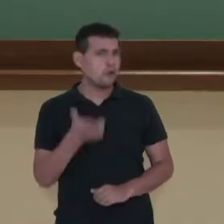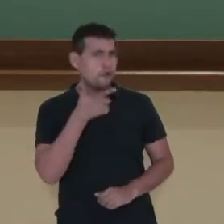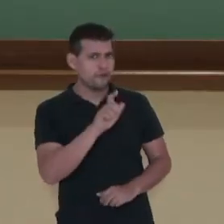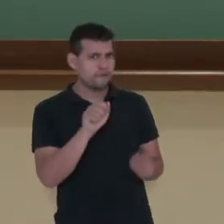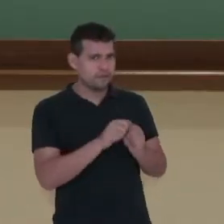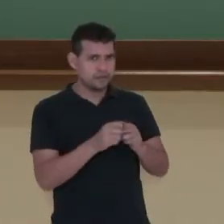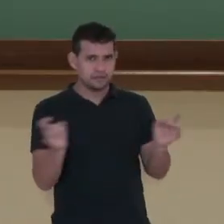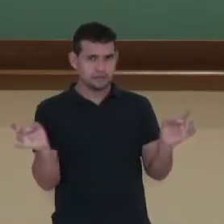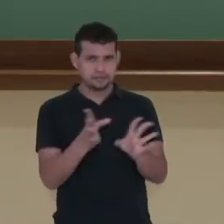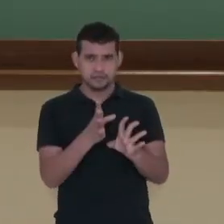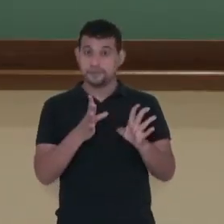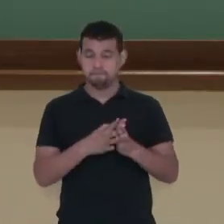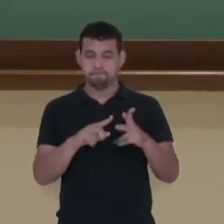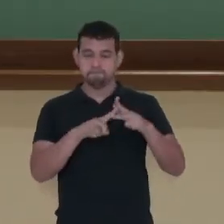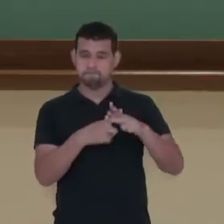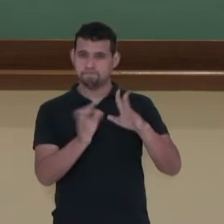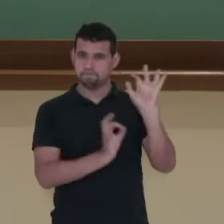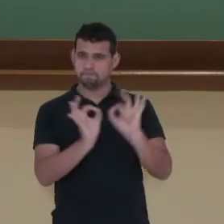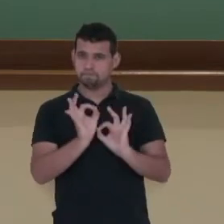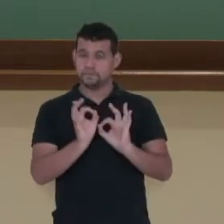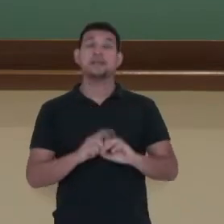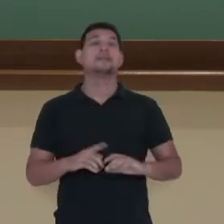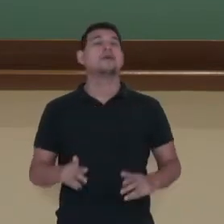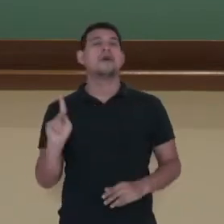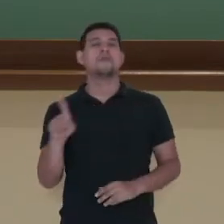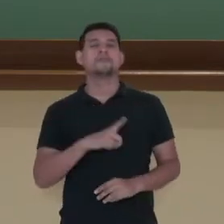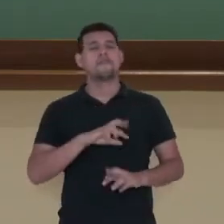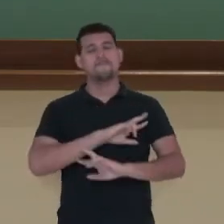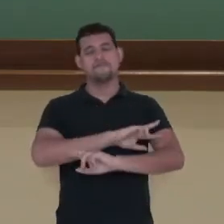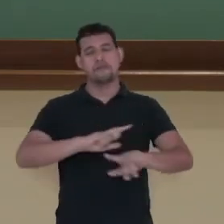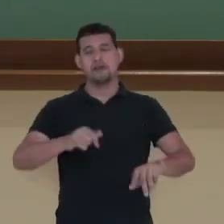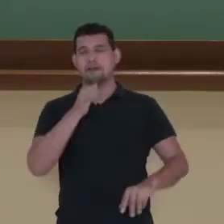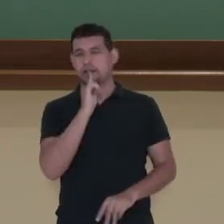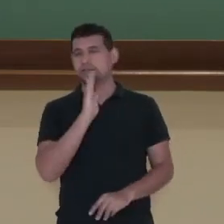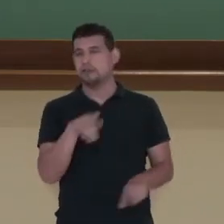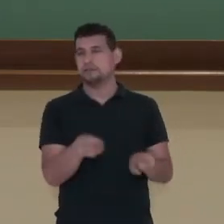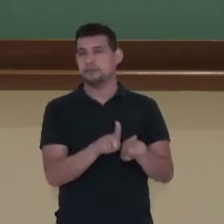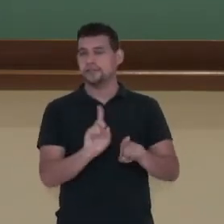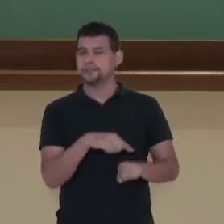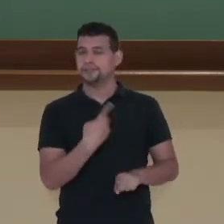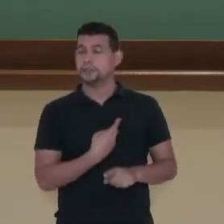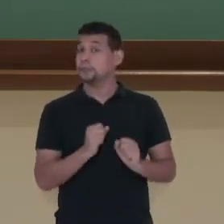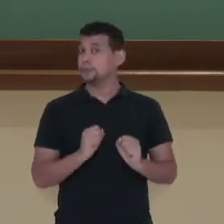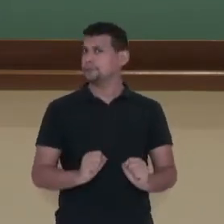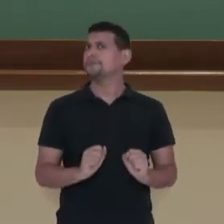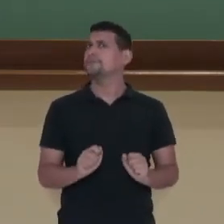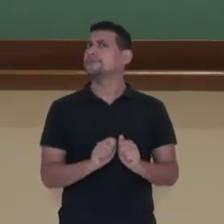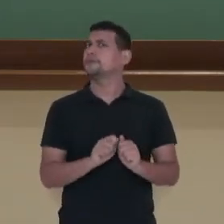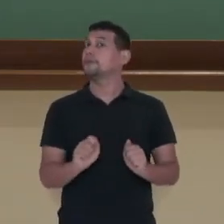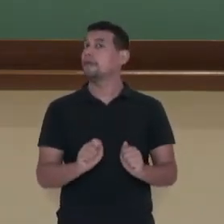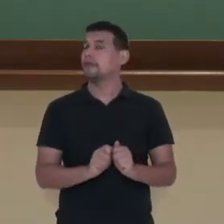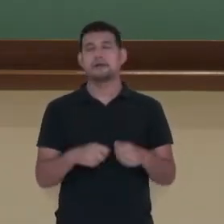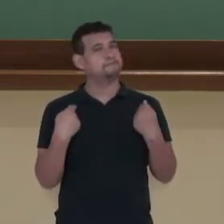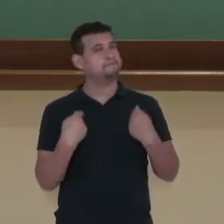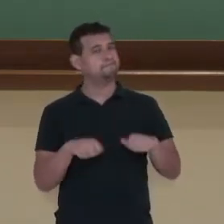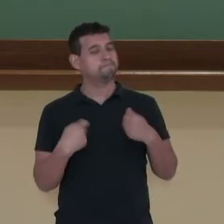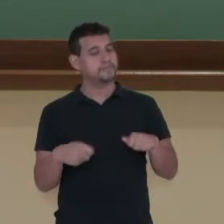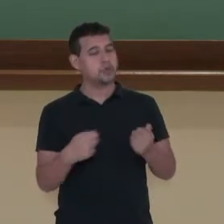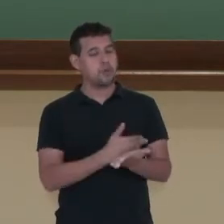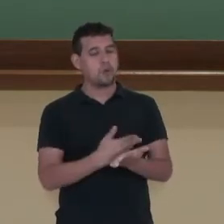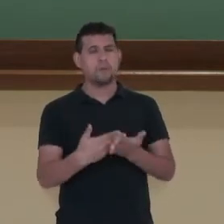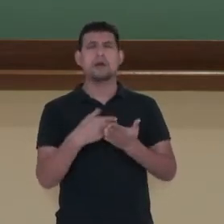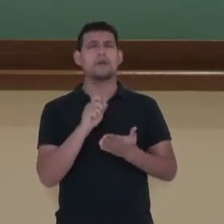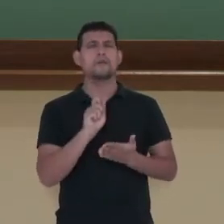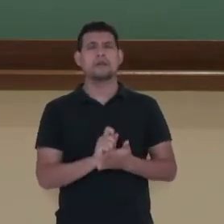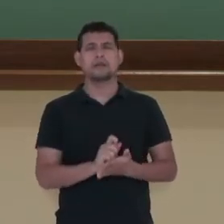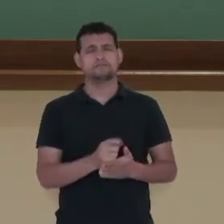Conseguiram fazer essas anotações? Então a professora deu vários exemplos ali que nós devemos, né, começar